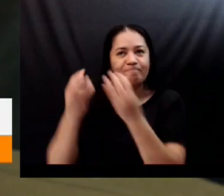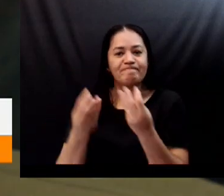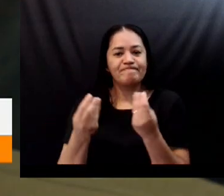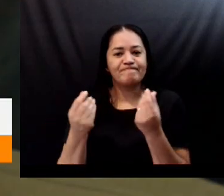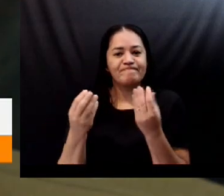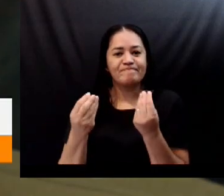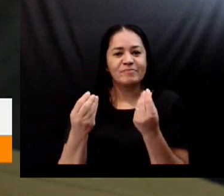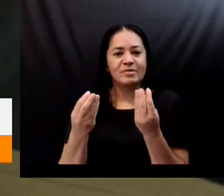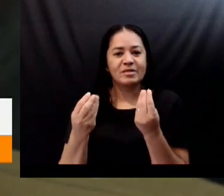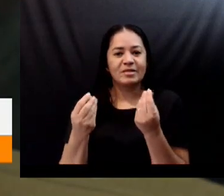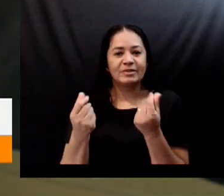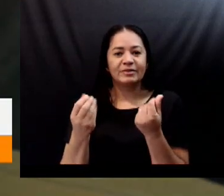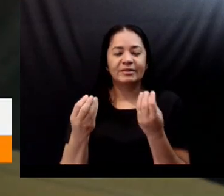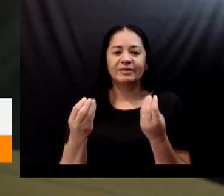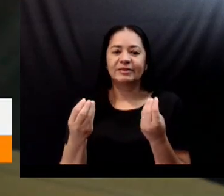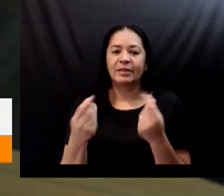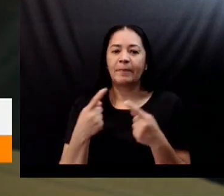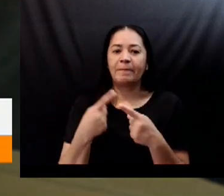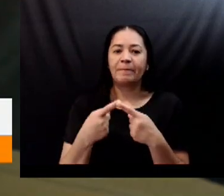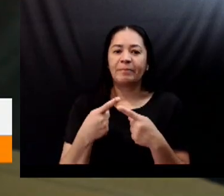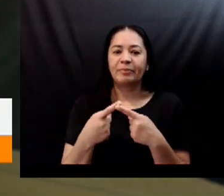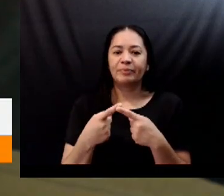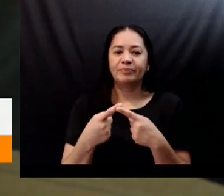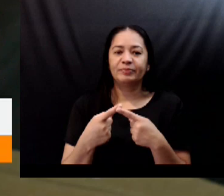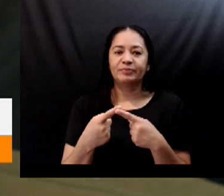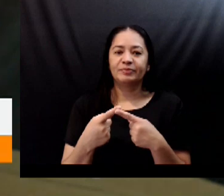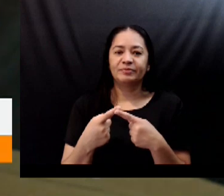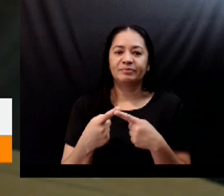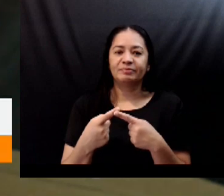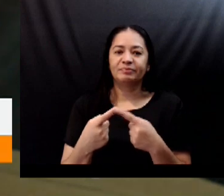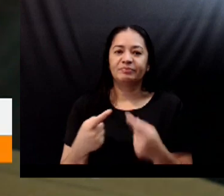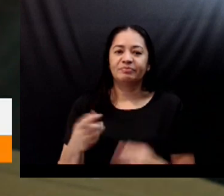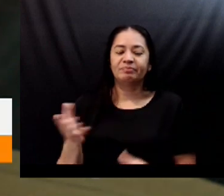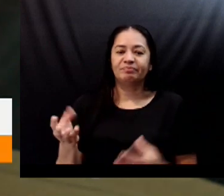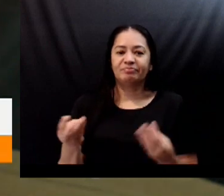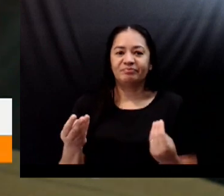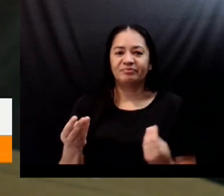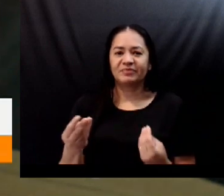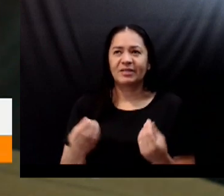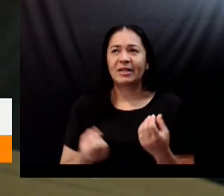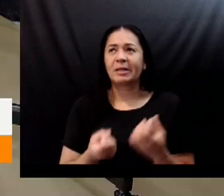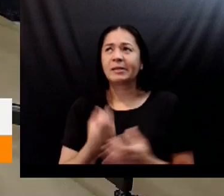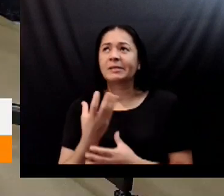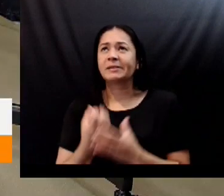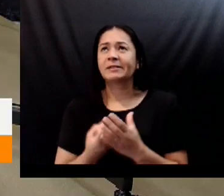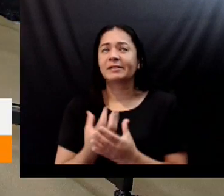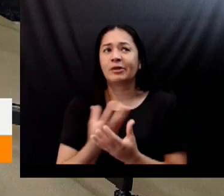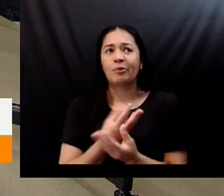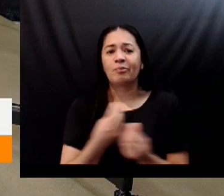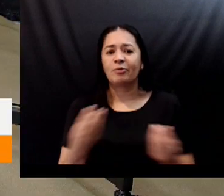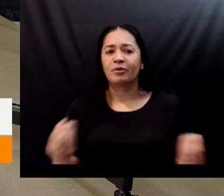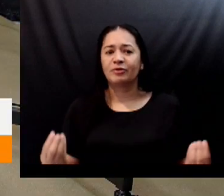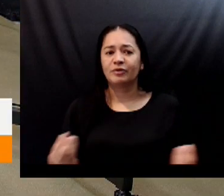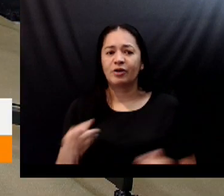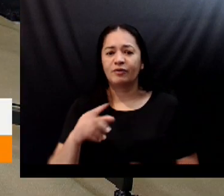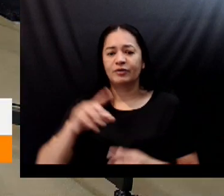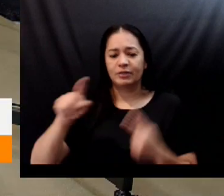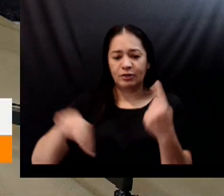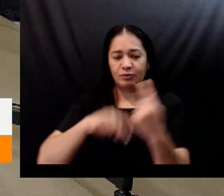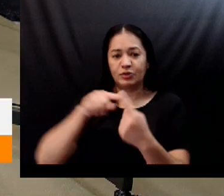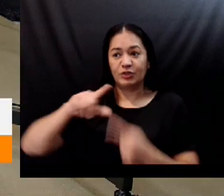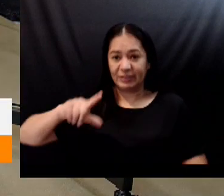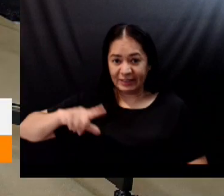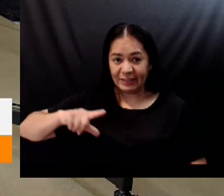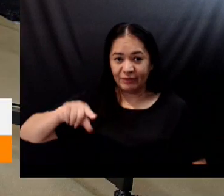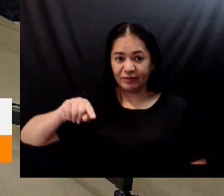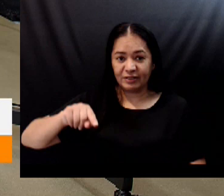né? Porque... Flávia, ele inventa coisas, né? Ele busca. Quando você tem uma meta definida, você fala assim, igual,